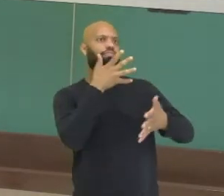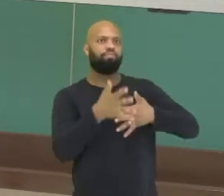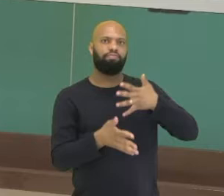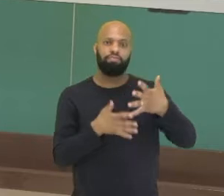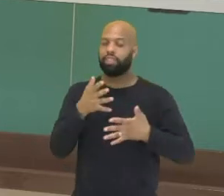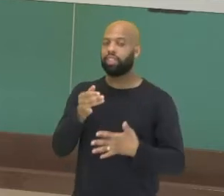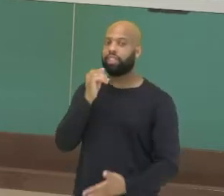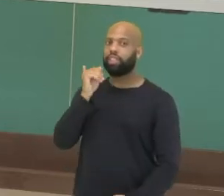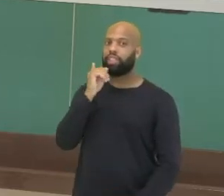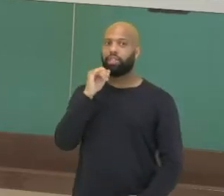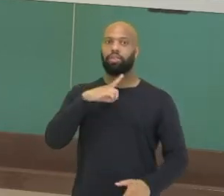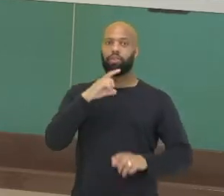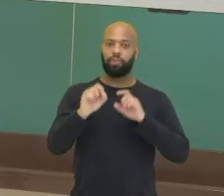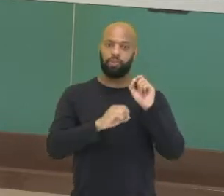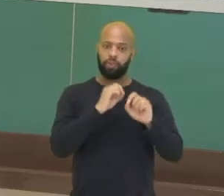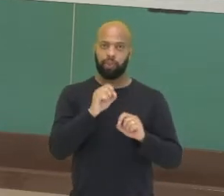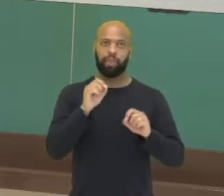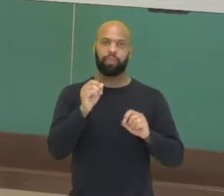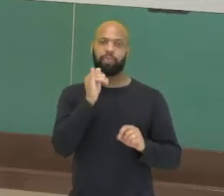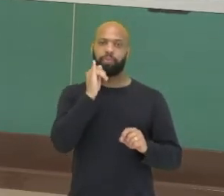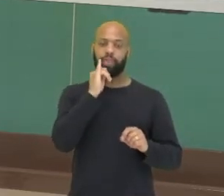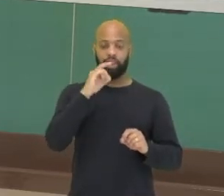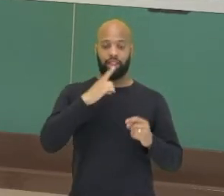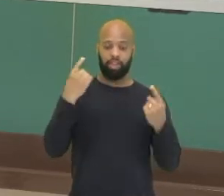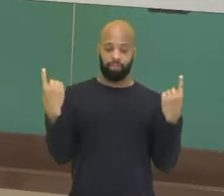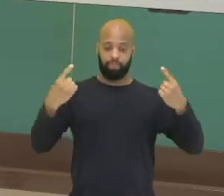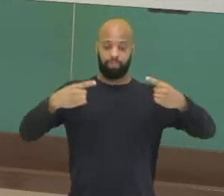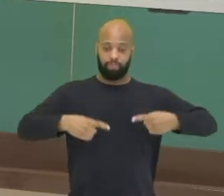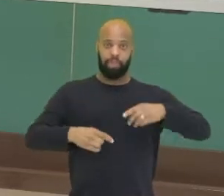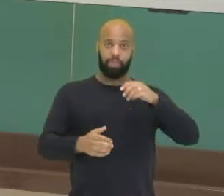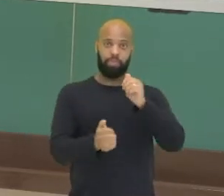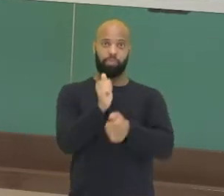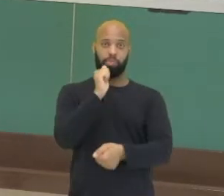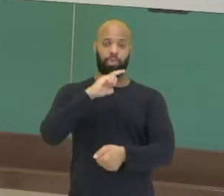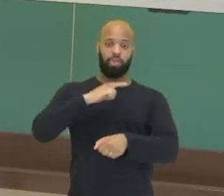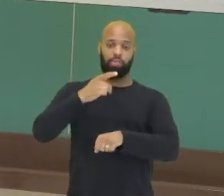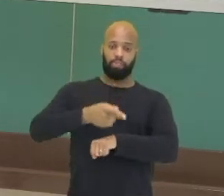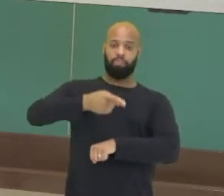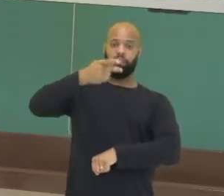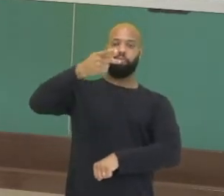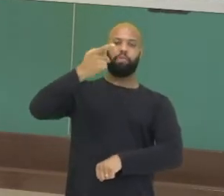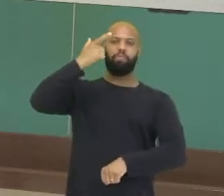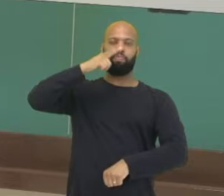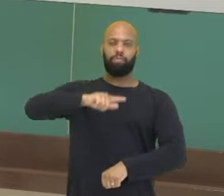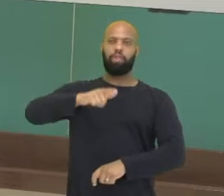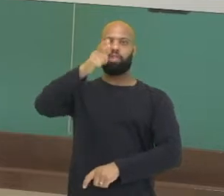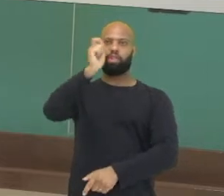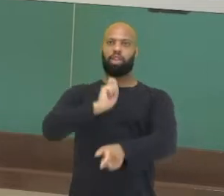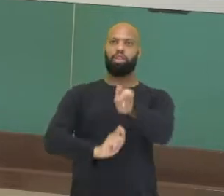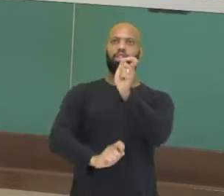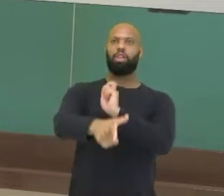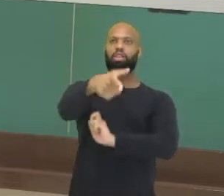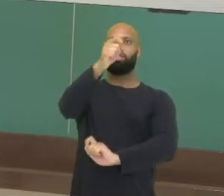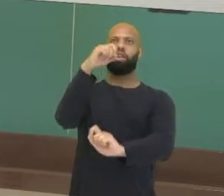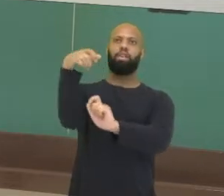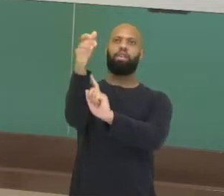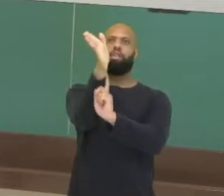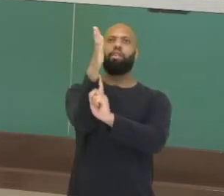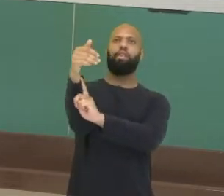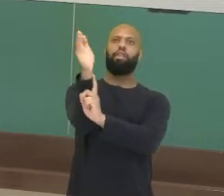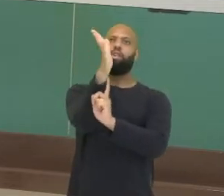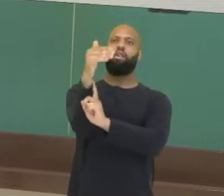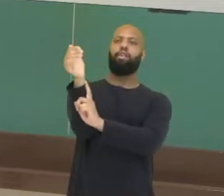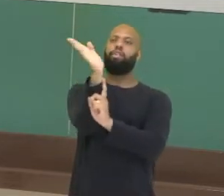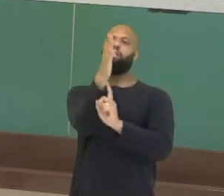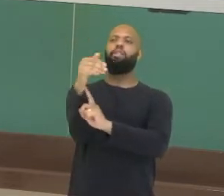em uma cerimônia esportiva, né, de premiação. Significa que o Brasil está atingindo aí o lugar mais alto do pódio.